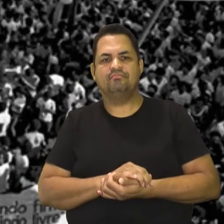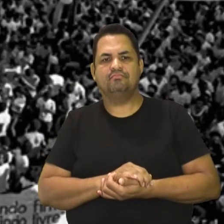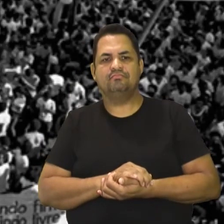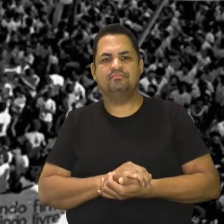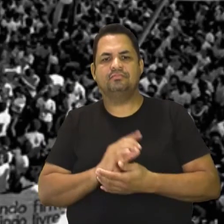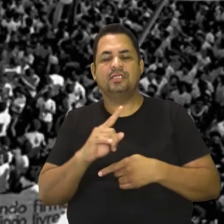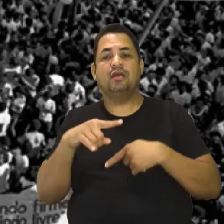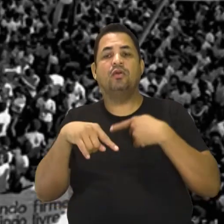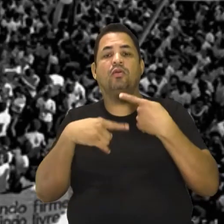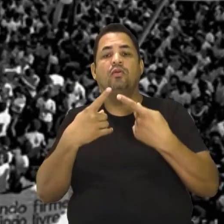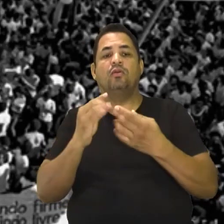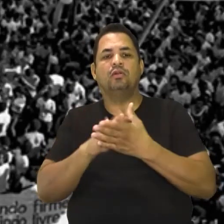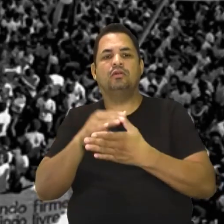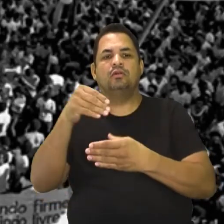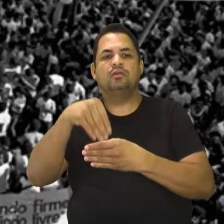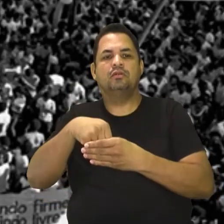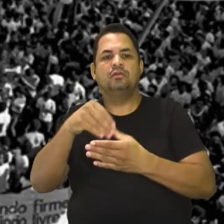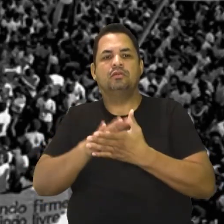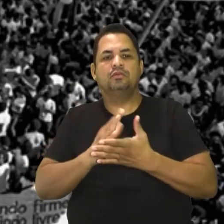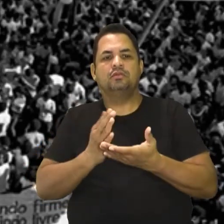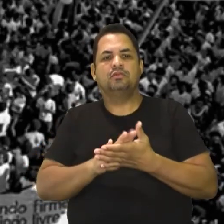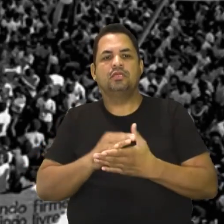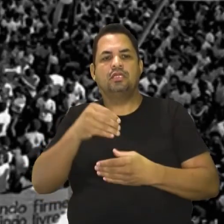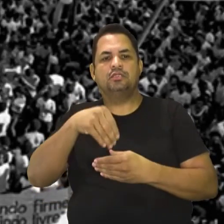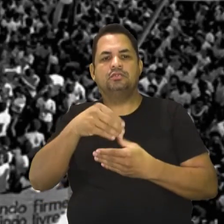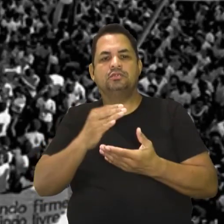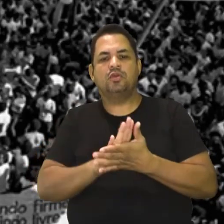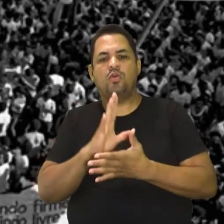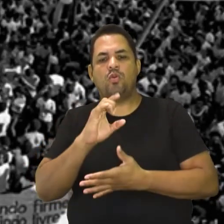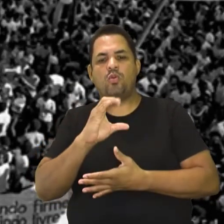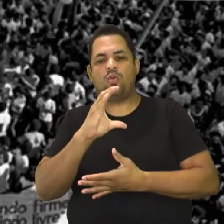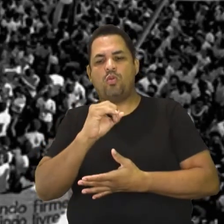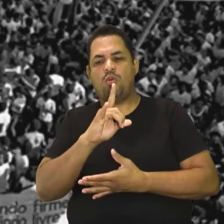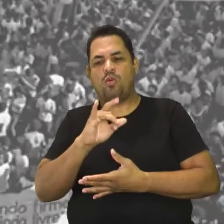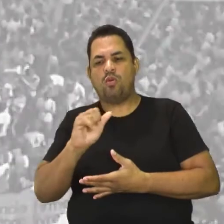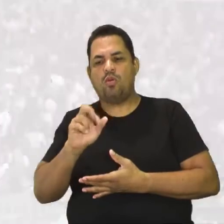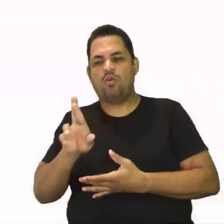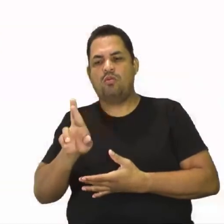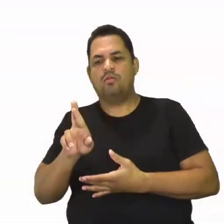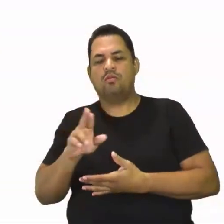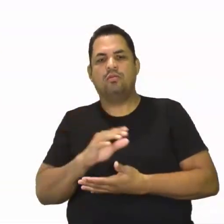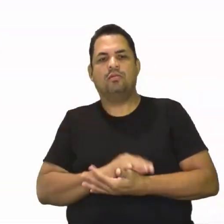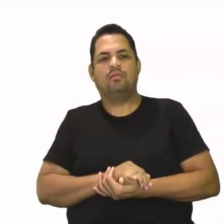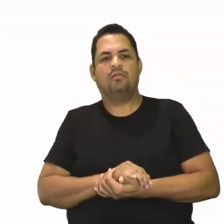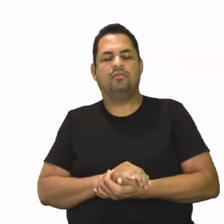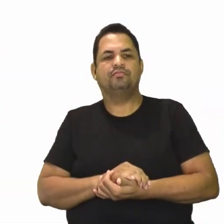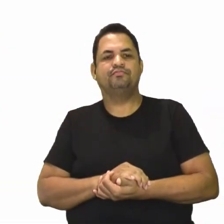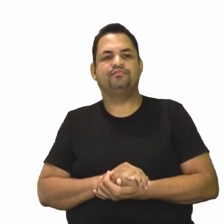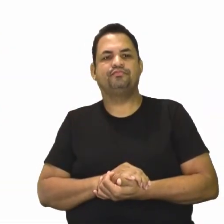só na eleição que vai eleger o Collor. Na tela para vocês.